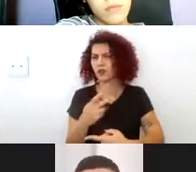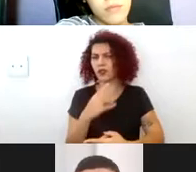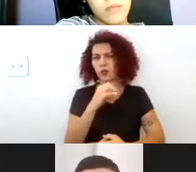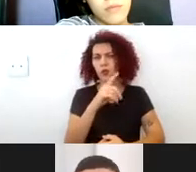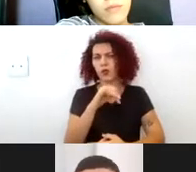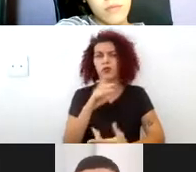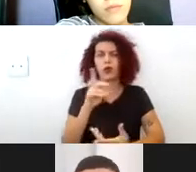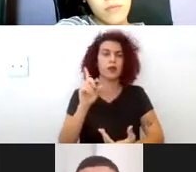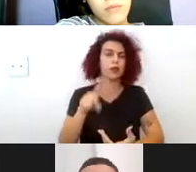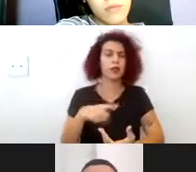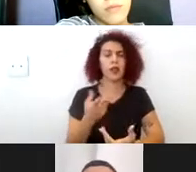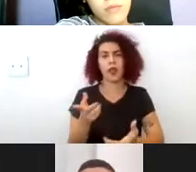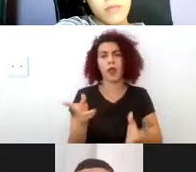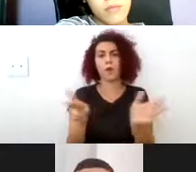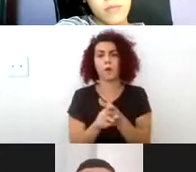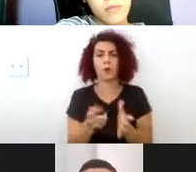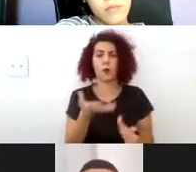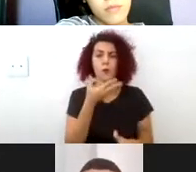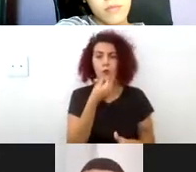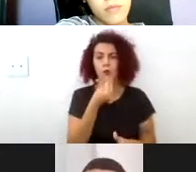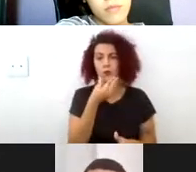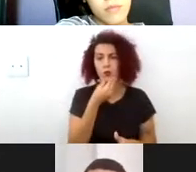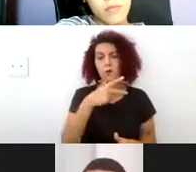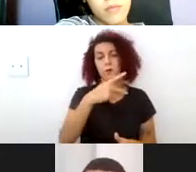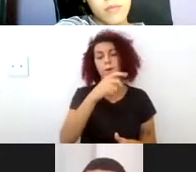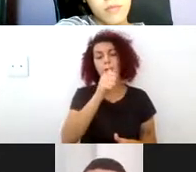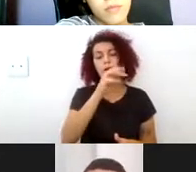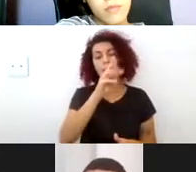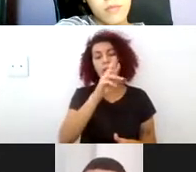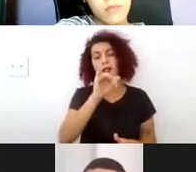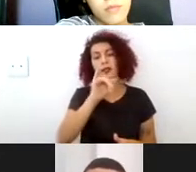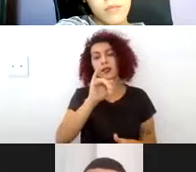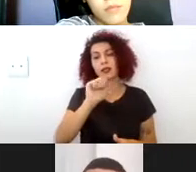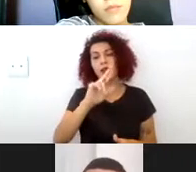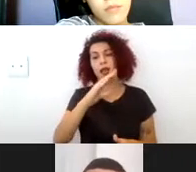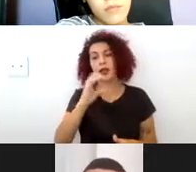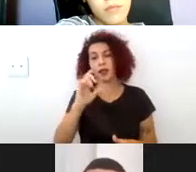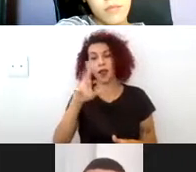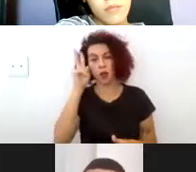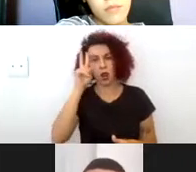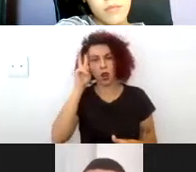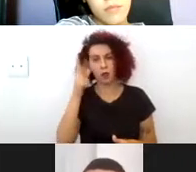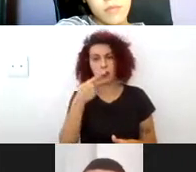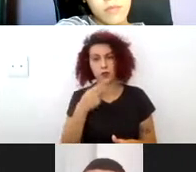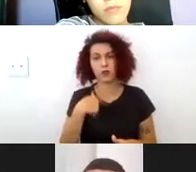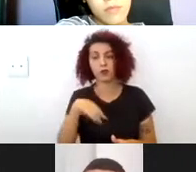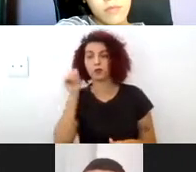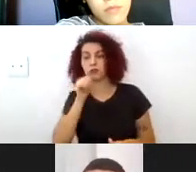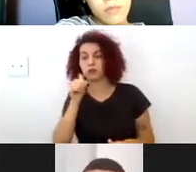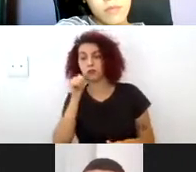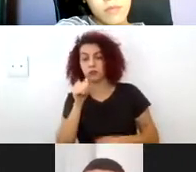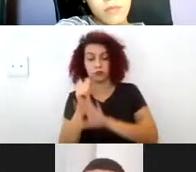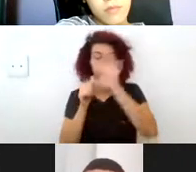patriarcal entra nesse Colonial o que sobrou nela para Cacau E aí lembra que eu falei para vocês como a gente pensa feminina a gente pensa